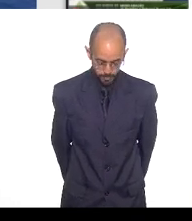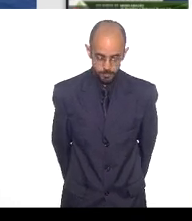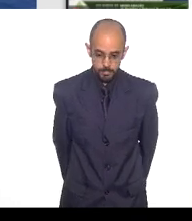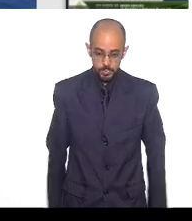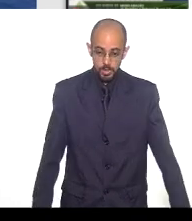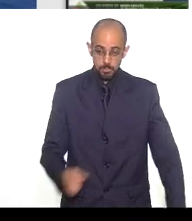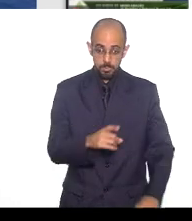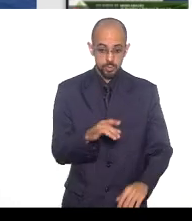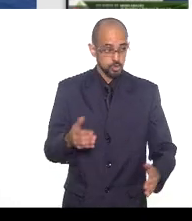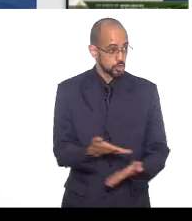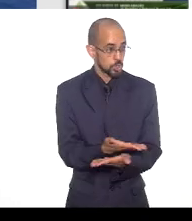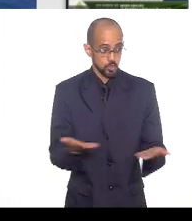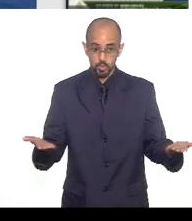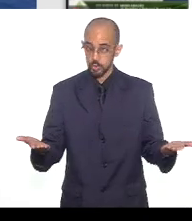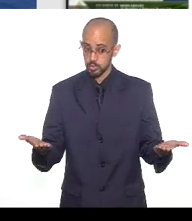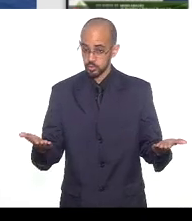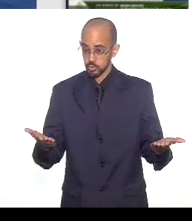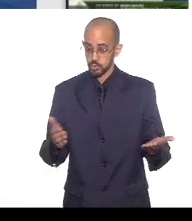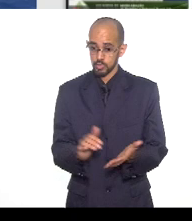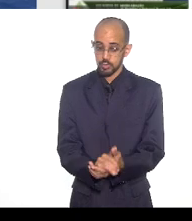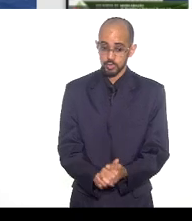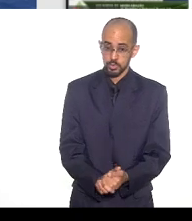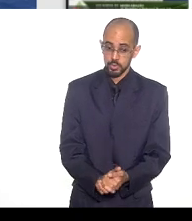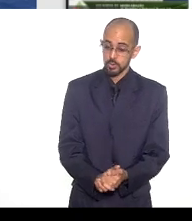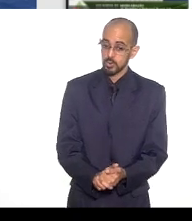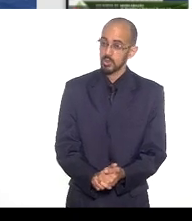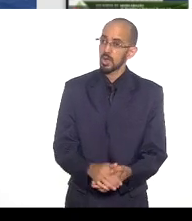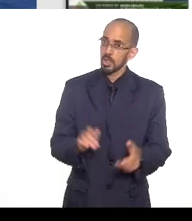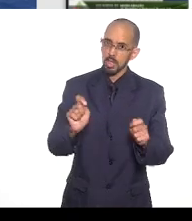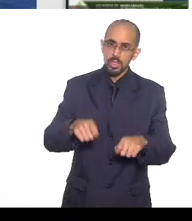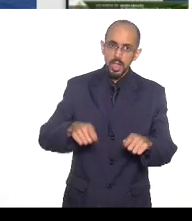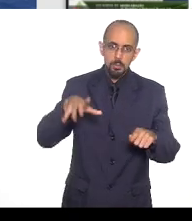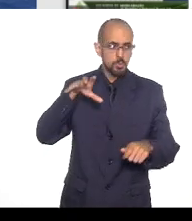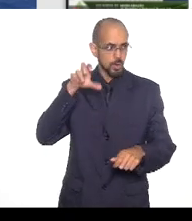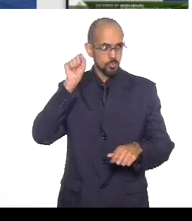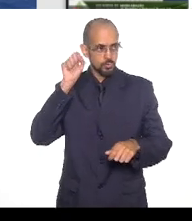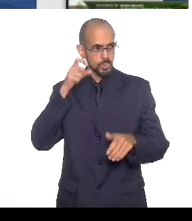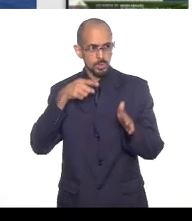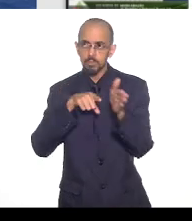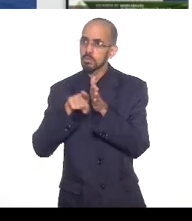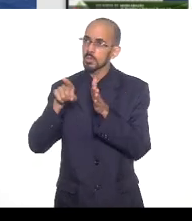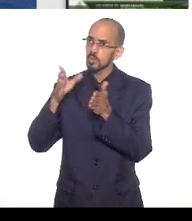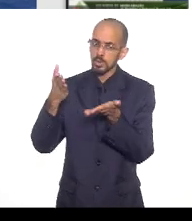Bom dia a todos. Não sei se vocês conseguem me escutar. Bom dia.